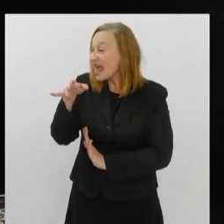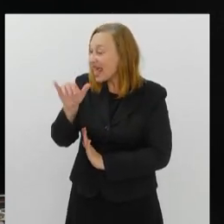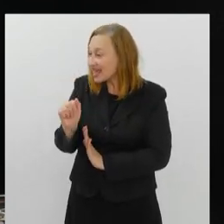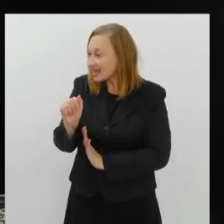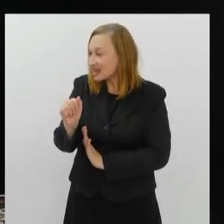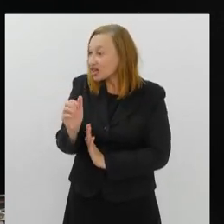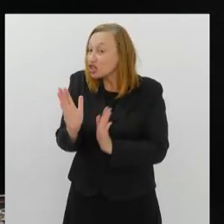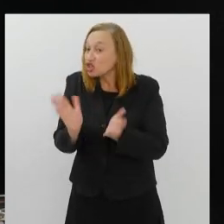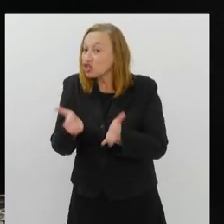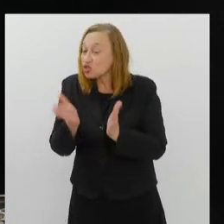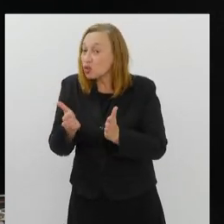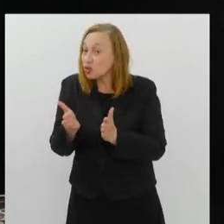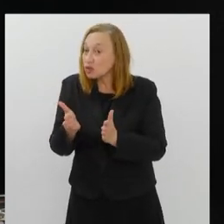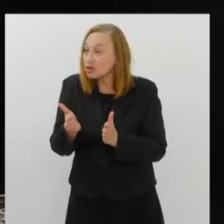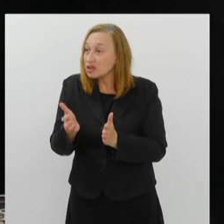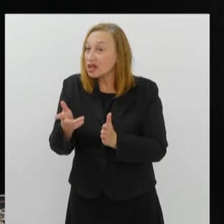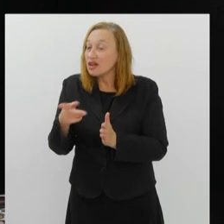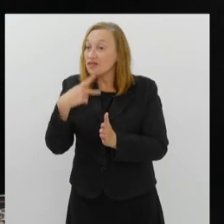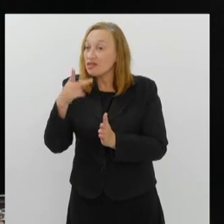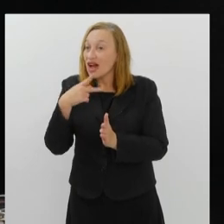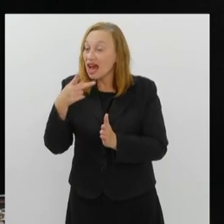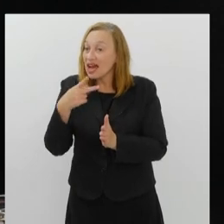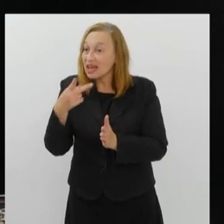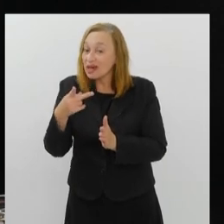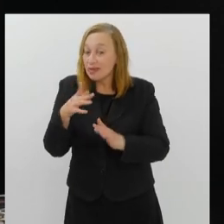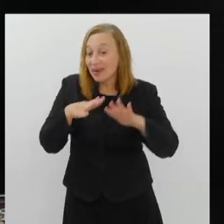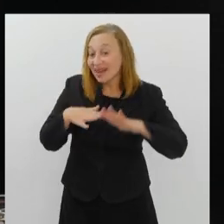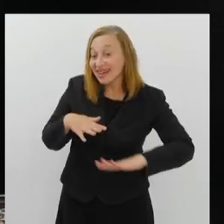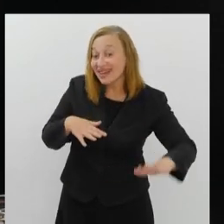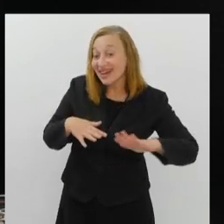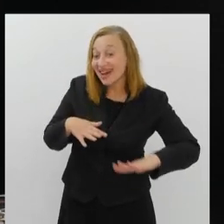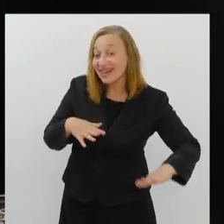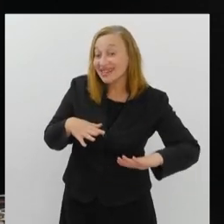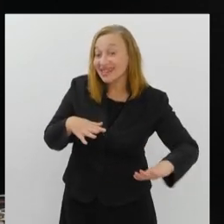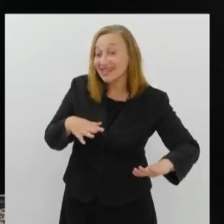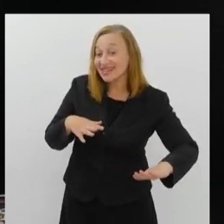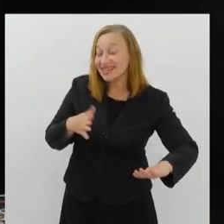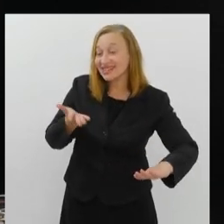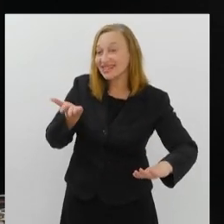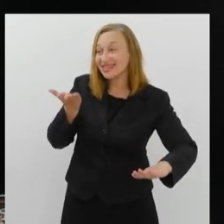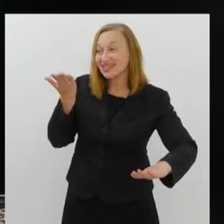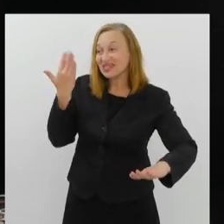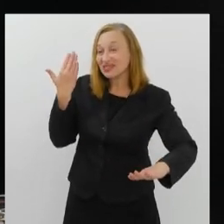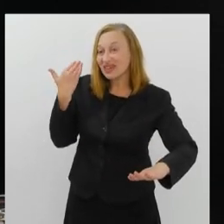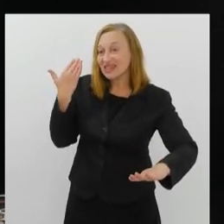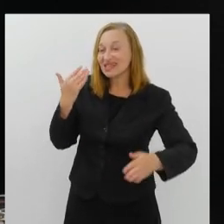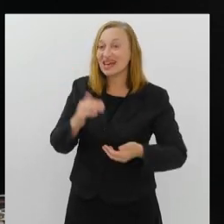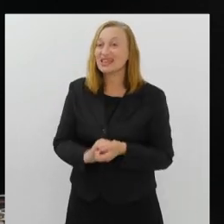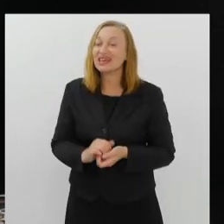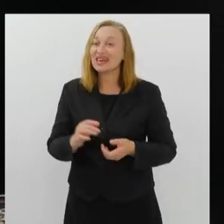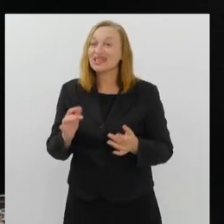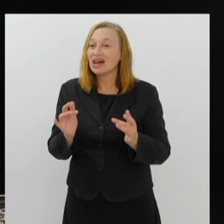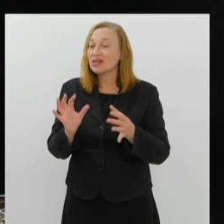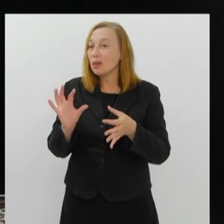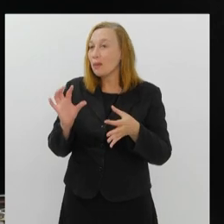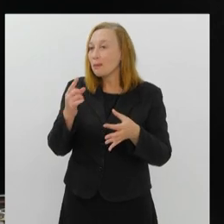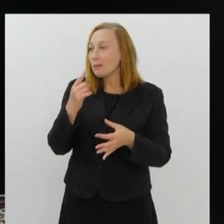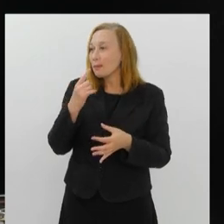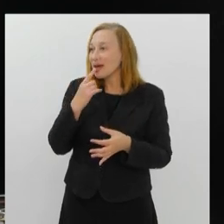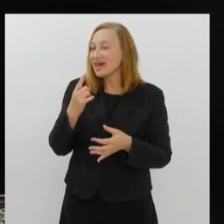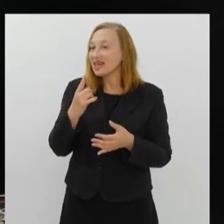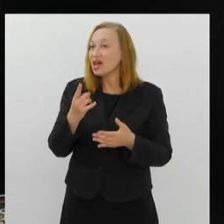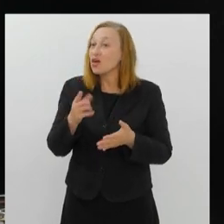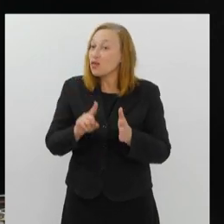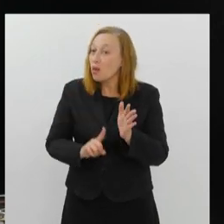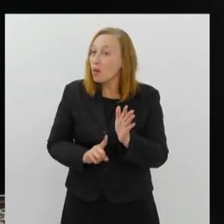de hoje falaria para a Pietra criança? Mas está tão próximo a Pietra de hoje da Pietra criança que eu vou mudar